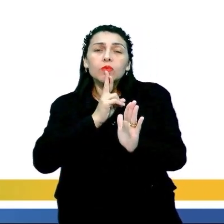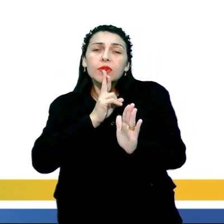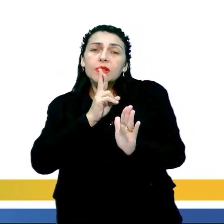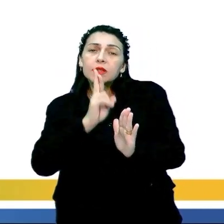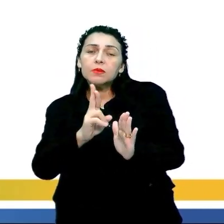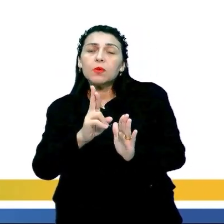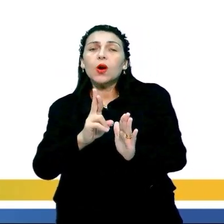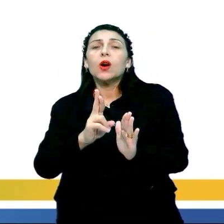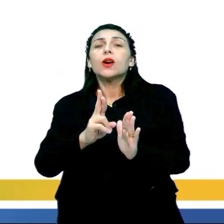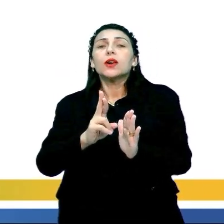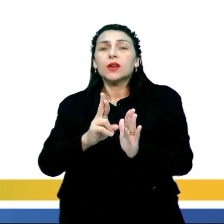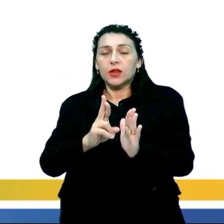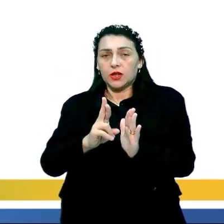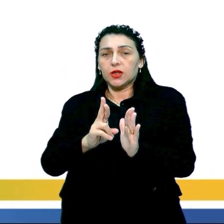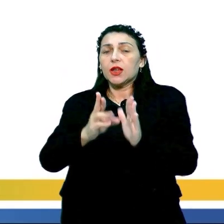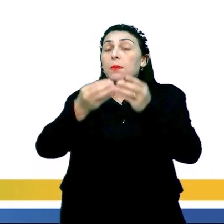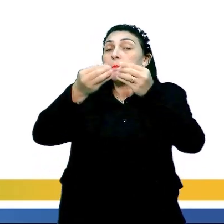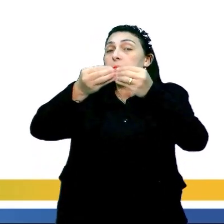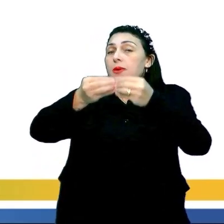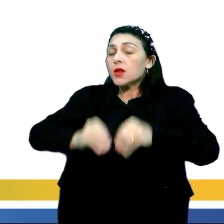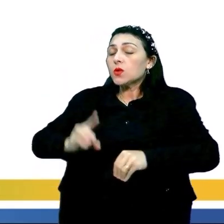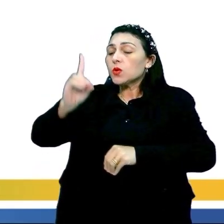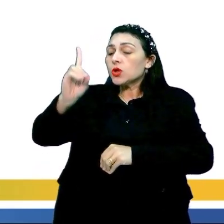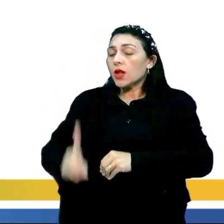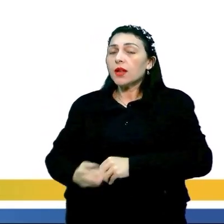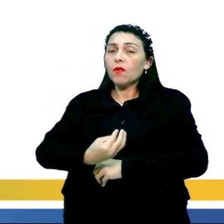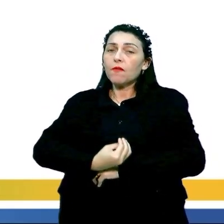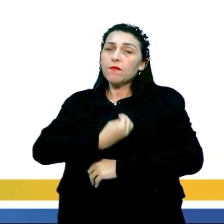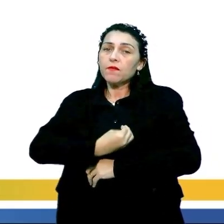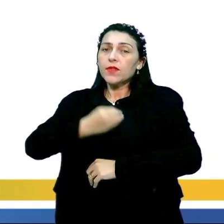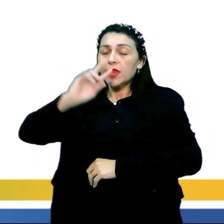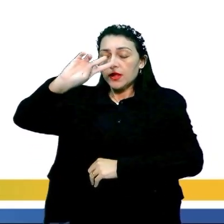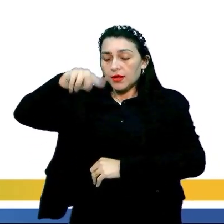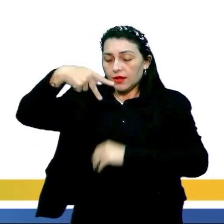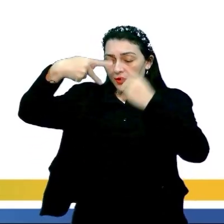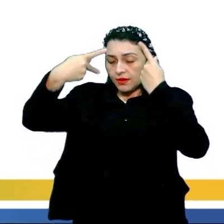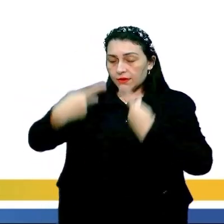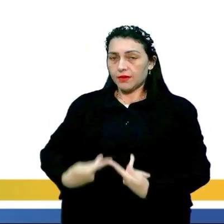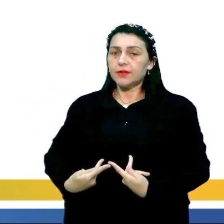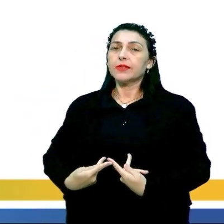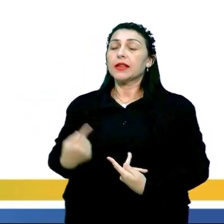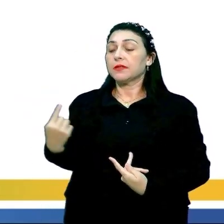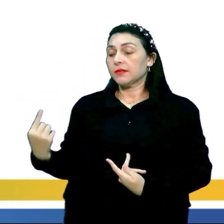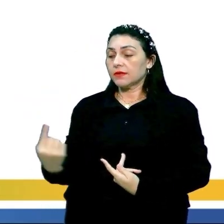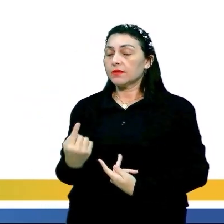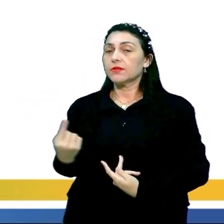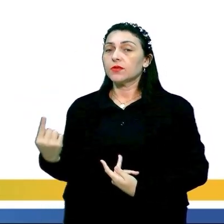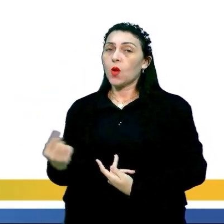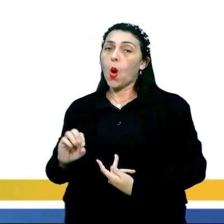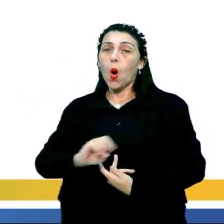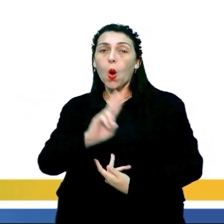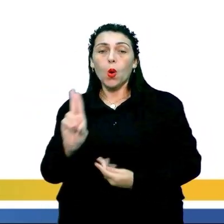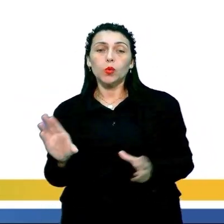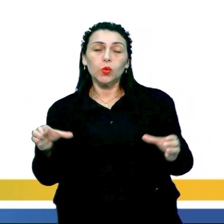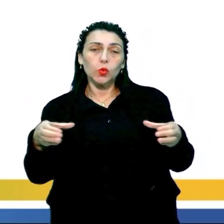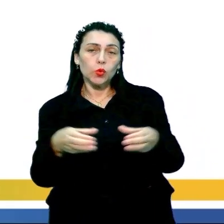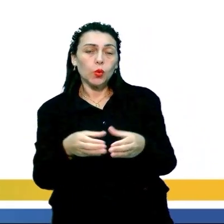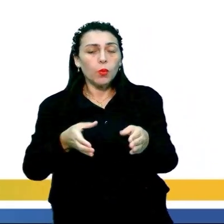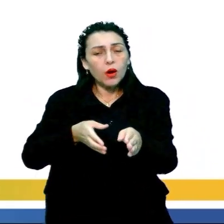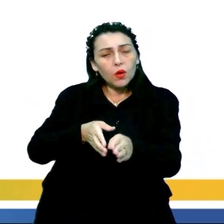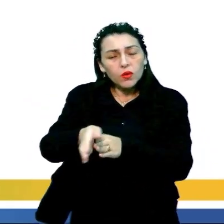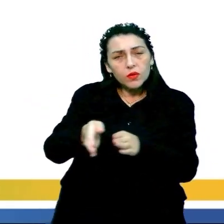que fere o direito à vida, né? Fere os direitos individuais. Eu aconselho